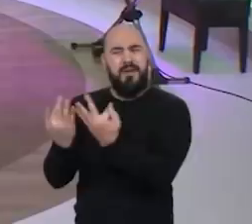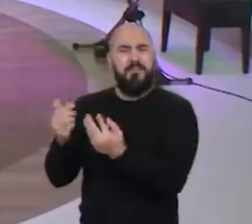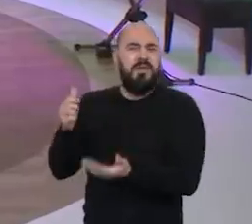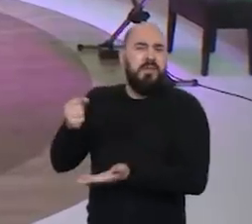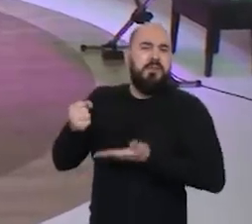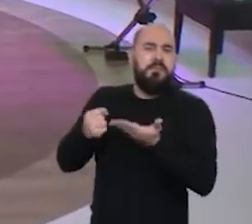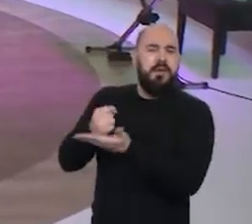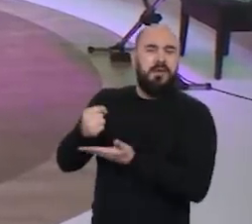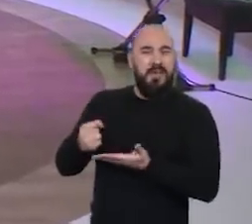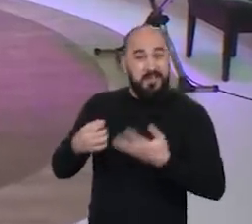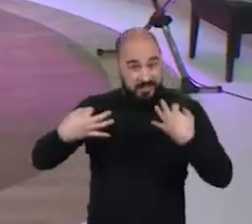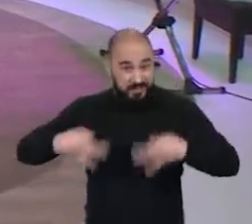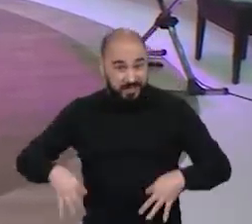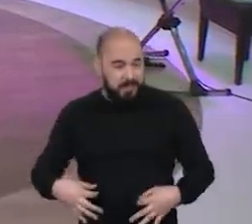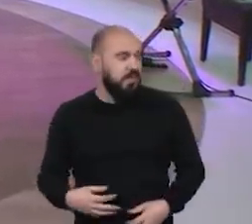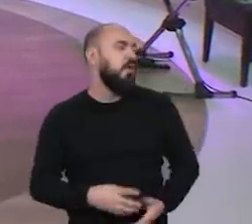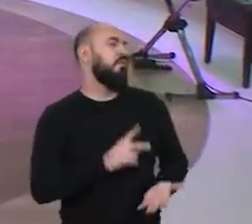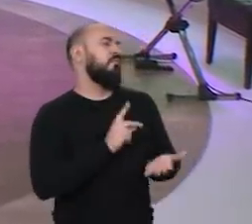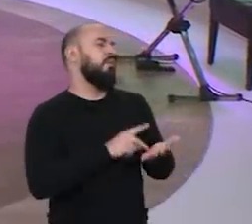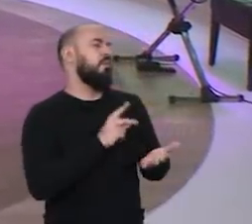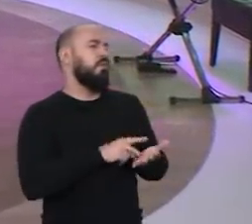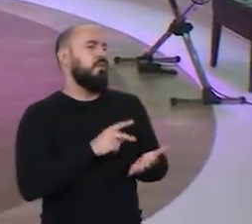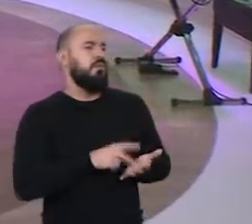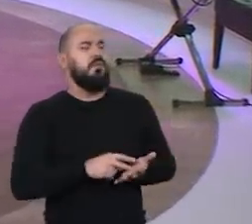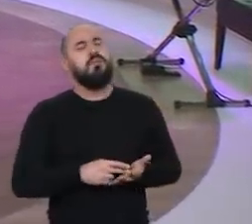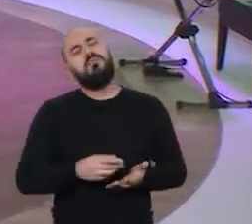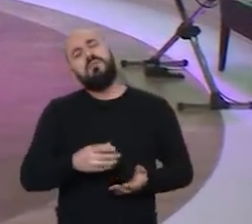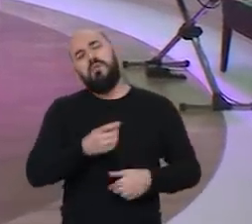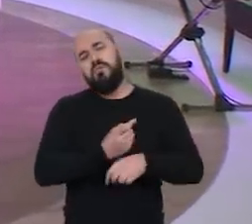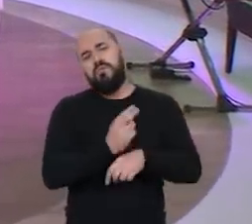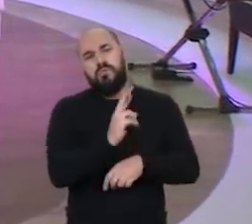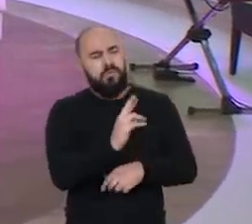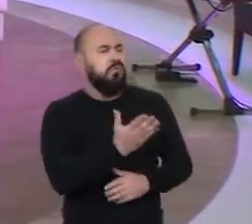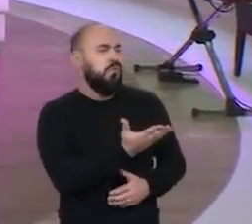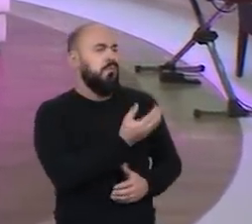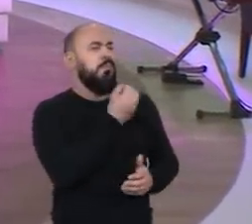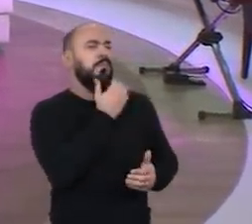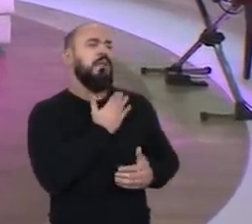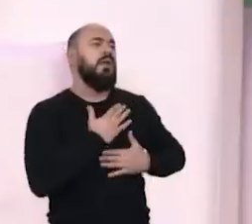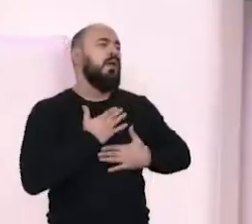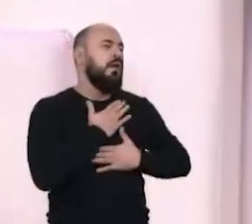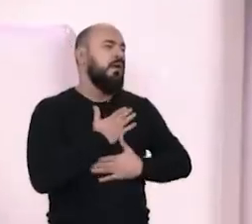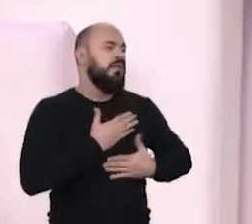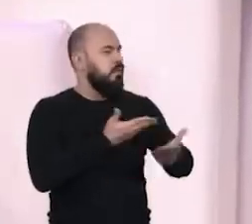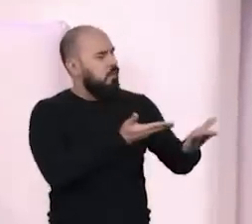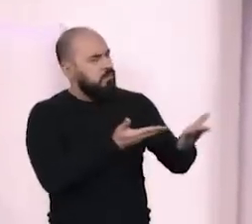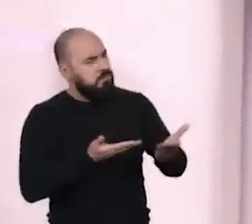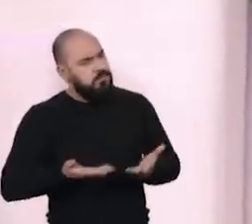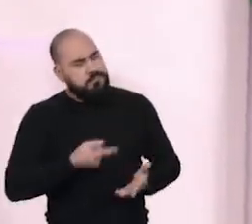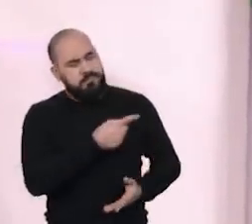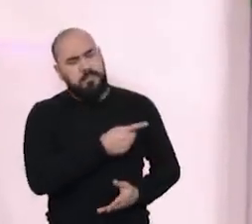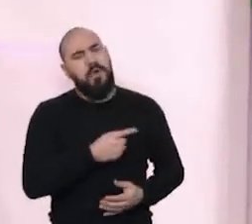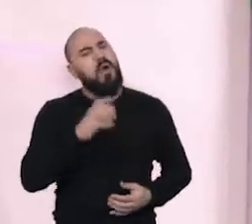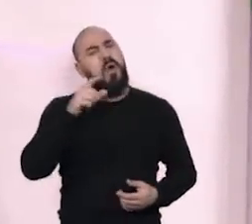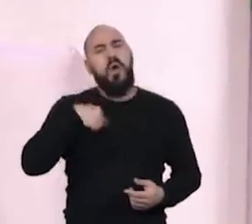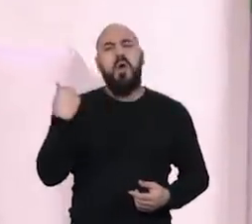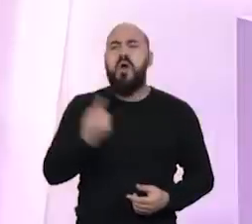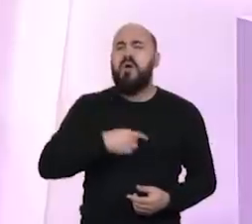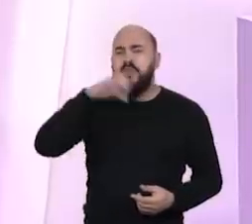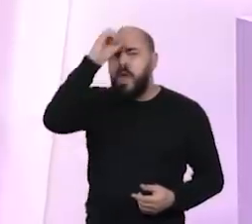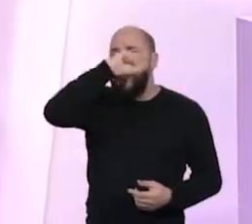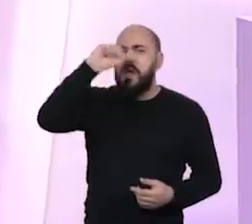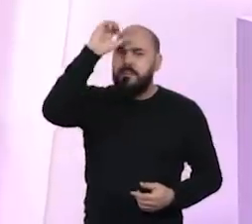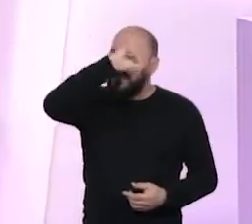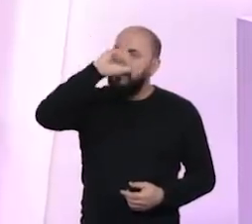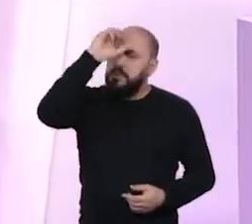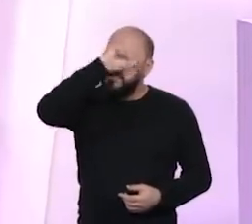importante para a gente. Verdade. Doutora, um prazer mais uma vez estar aqui, tem sido um aprendizado. O pessoal agora fica